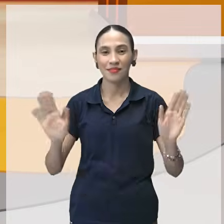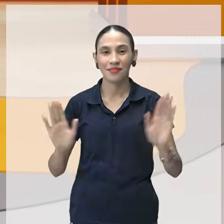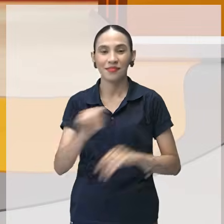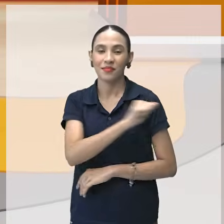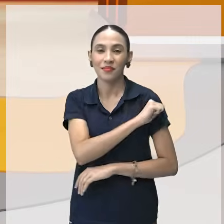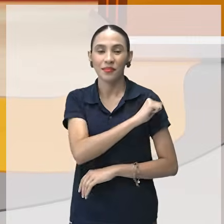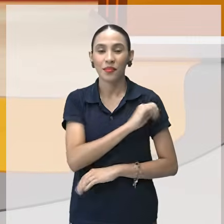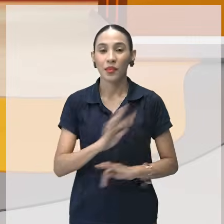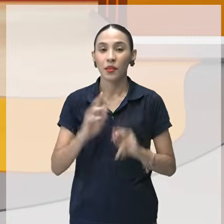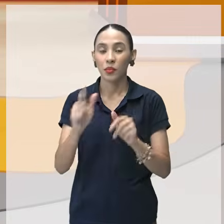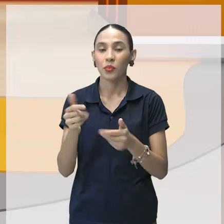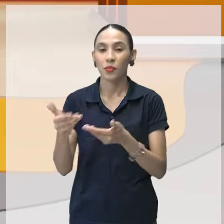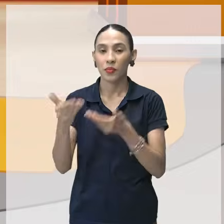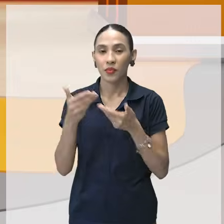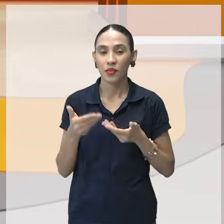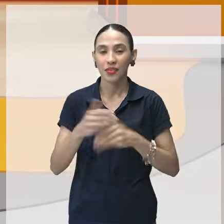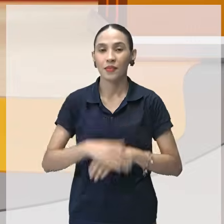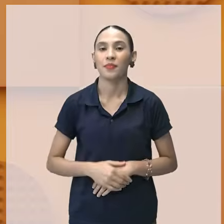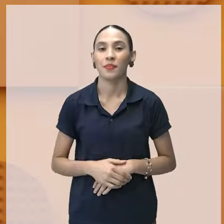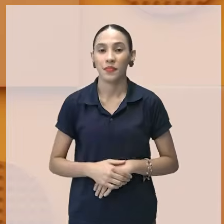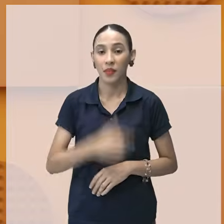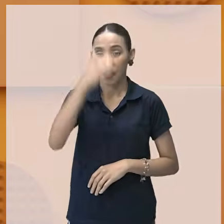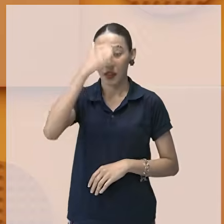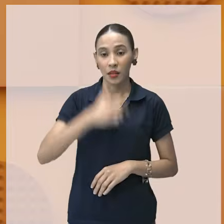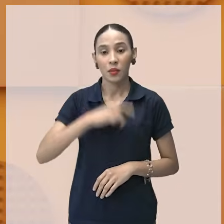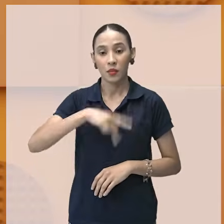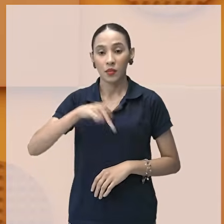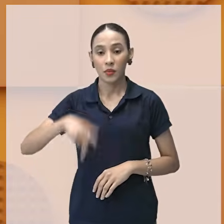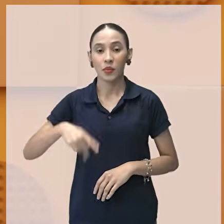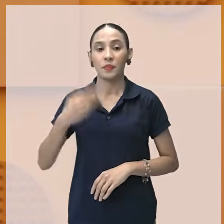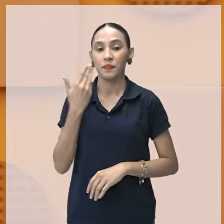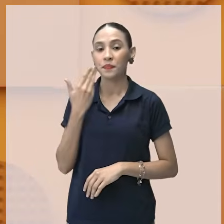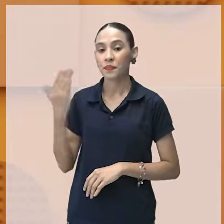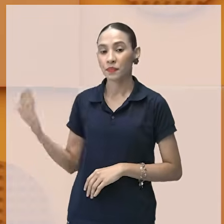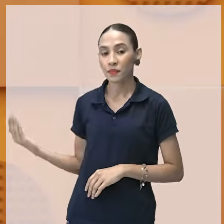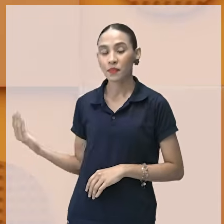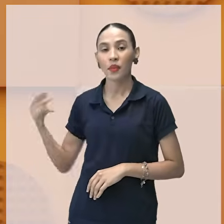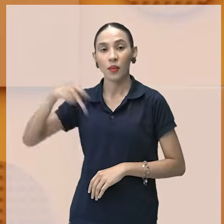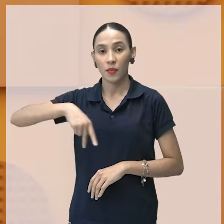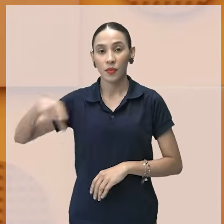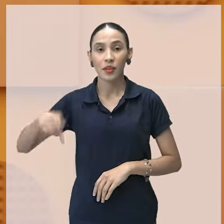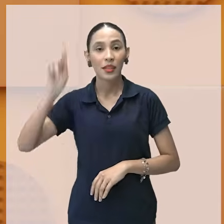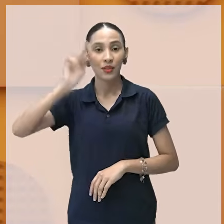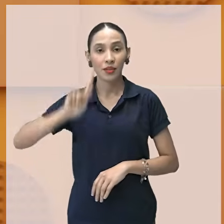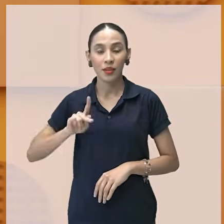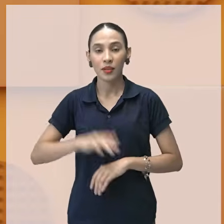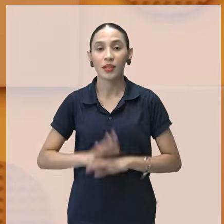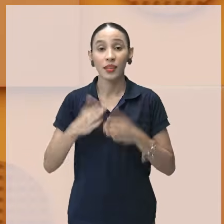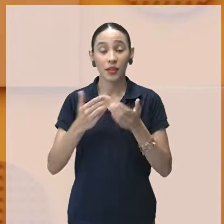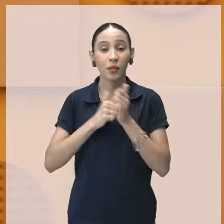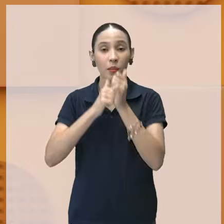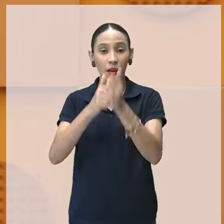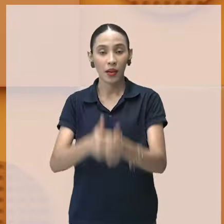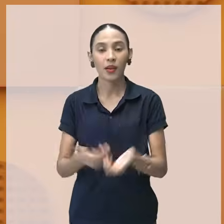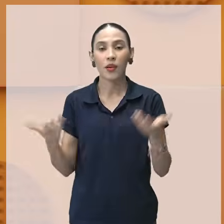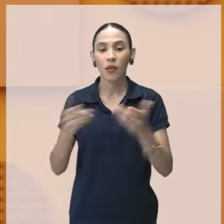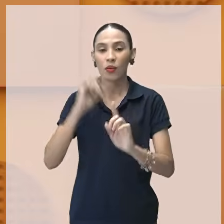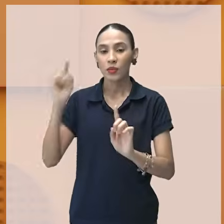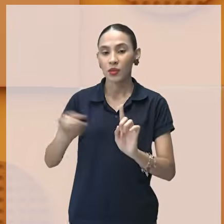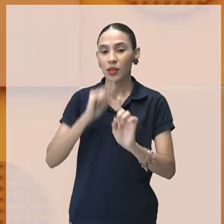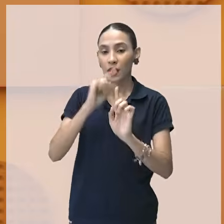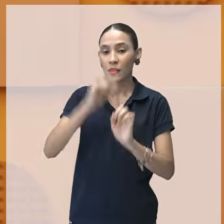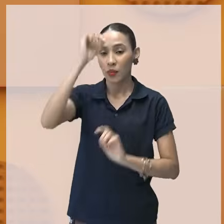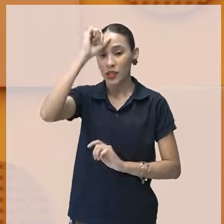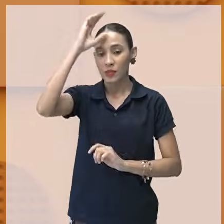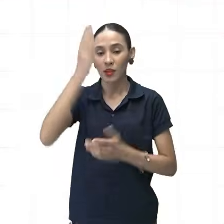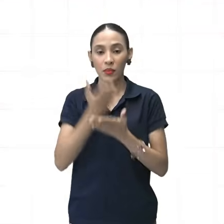queridos! Sejam todos bem-vindos! Eu sou a professora Michele Santos, professora de História, e acompanhem comigo o objeto de conhecimento